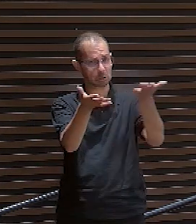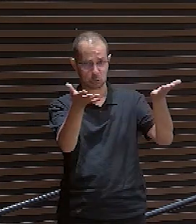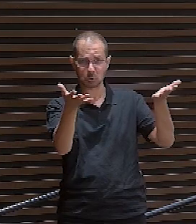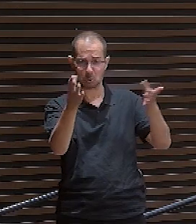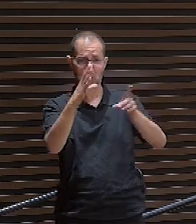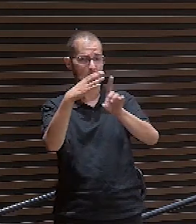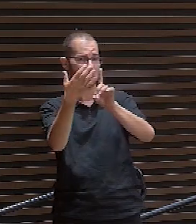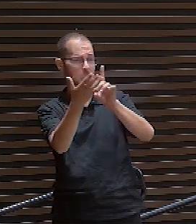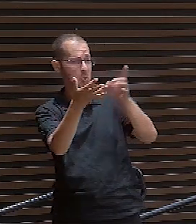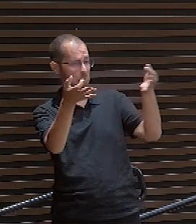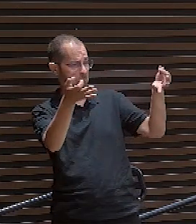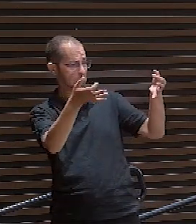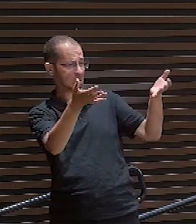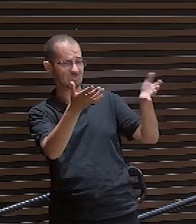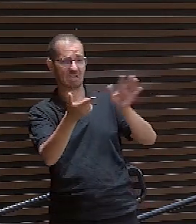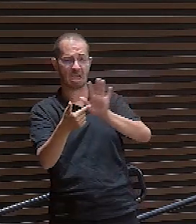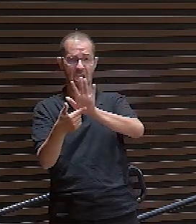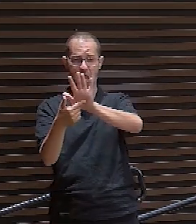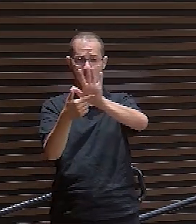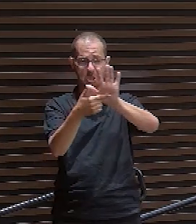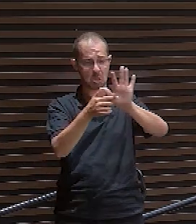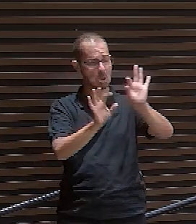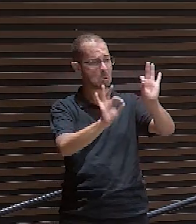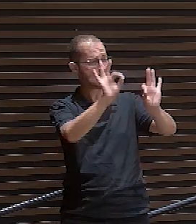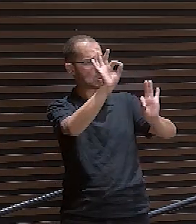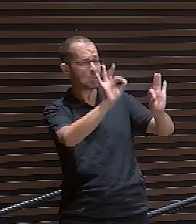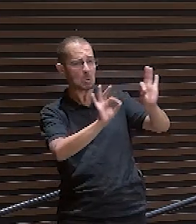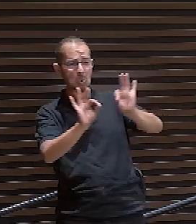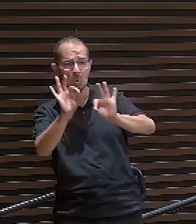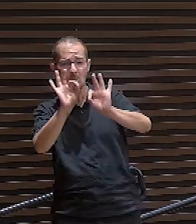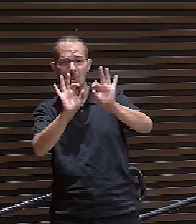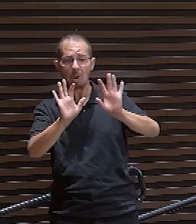com a performance dos